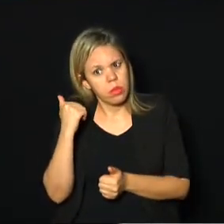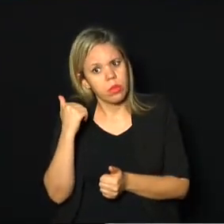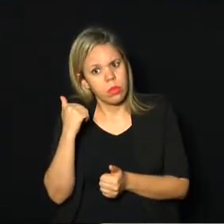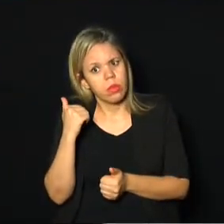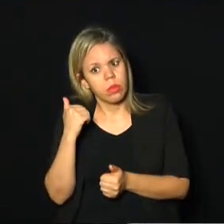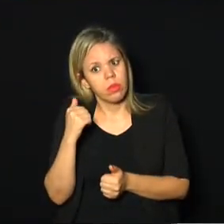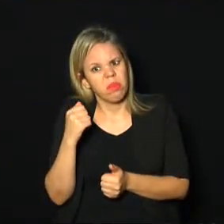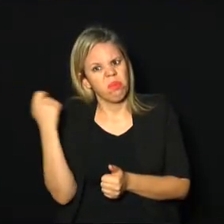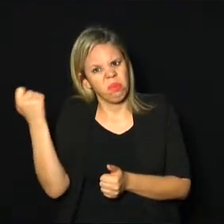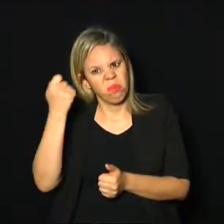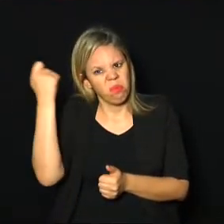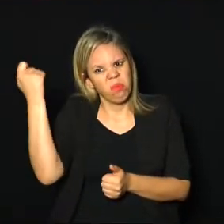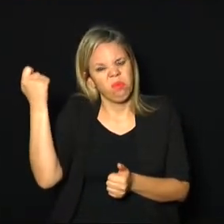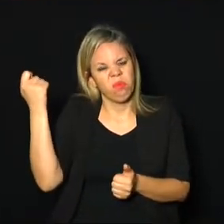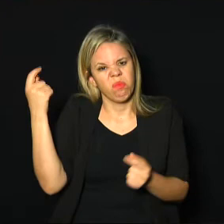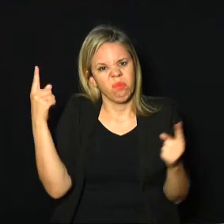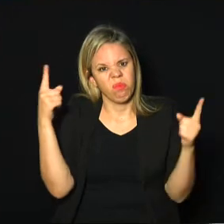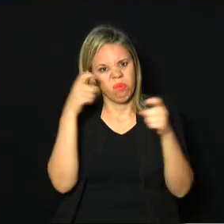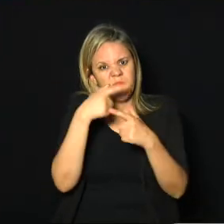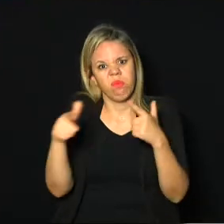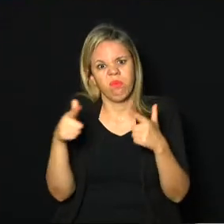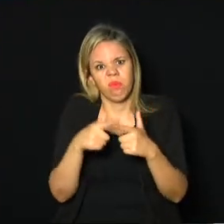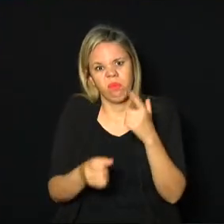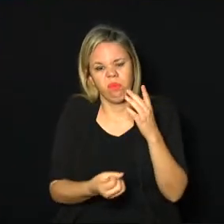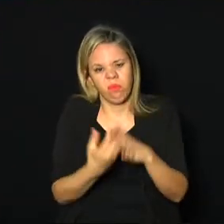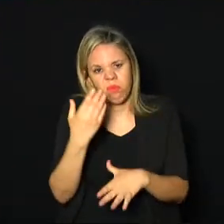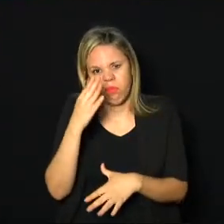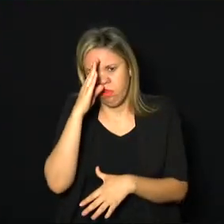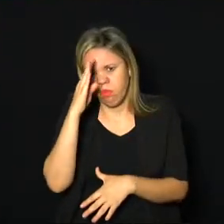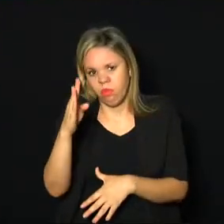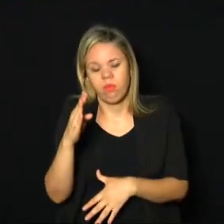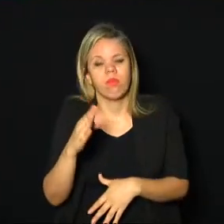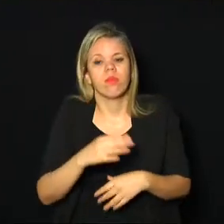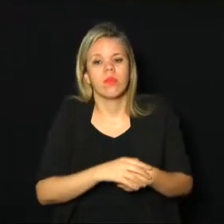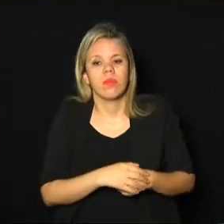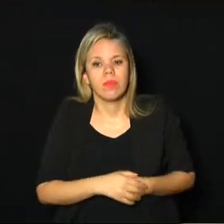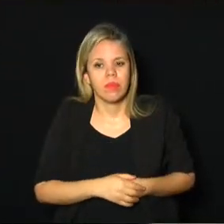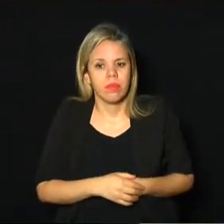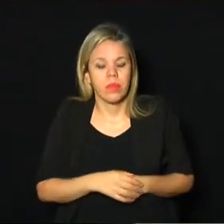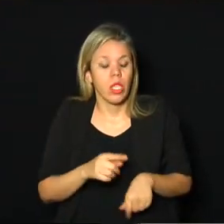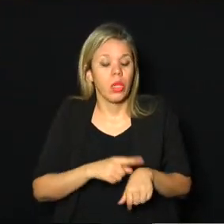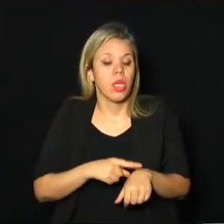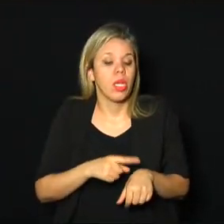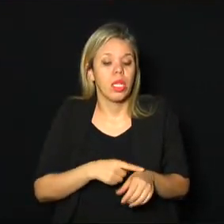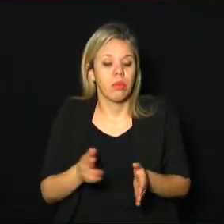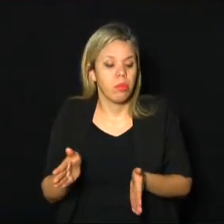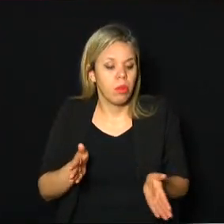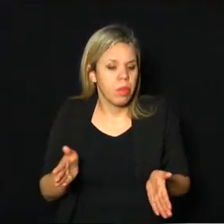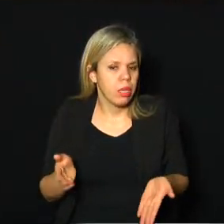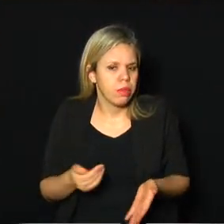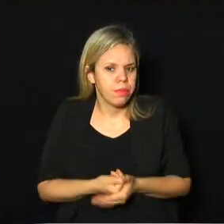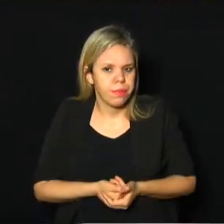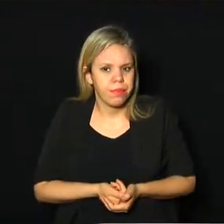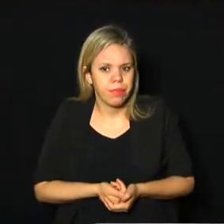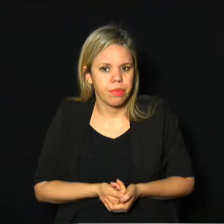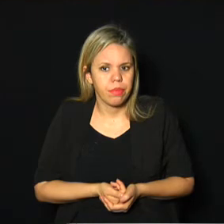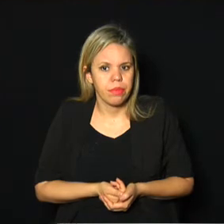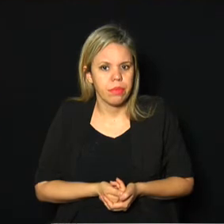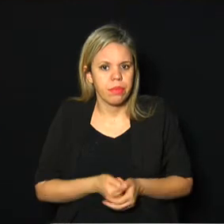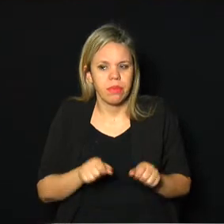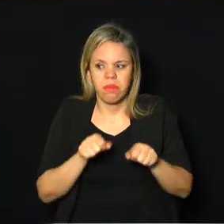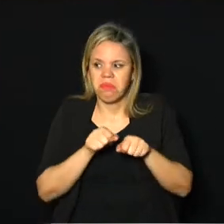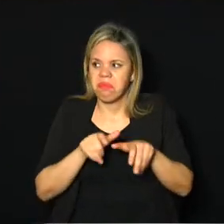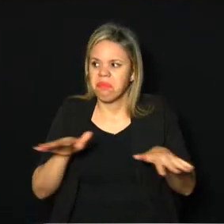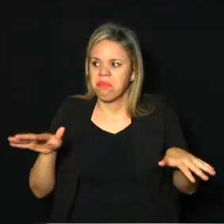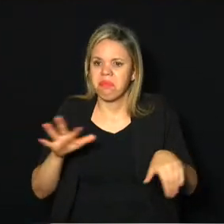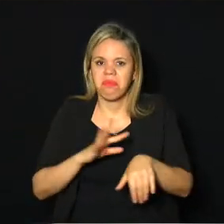da gravidade do problema, principalmente nesse momento de pandemia, onde